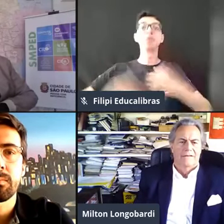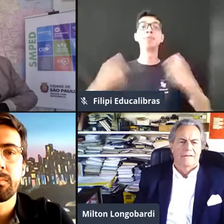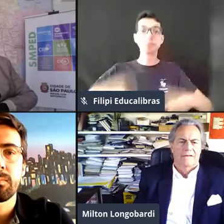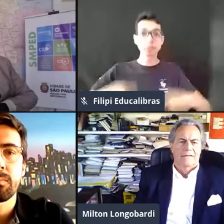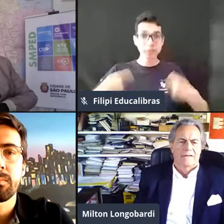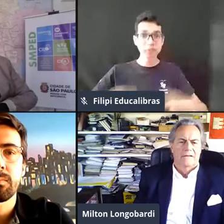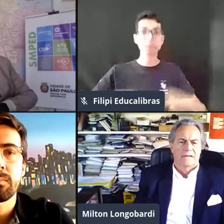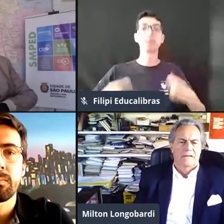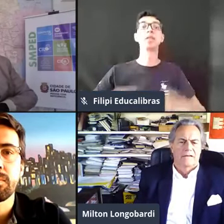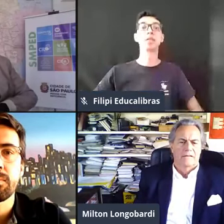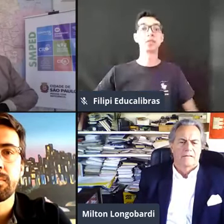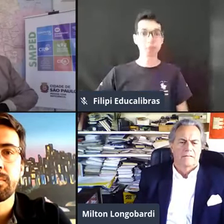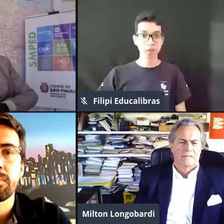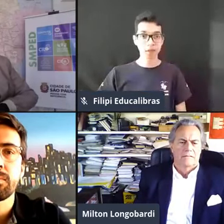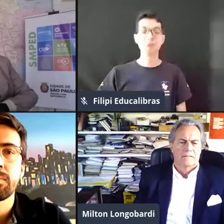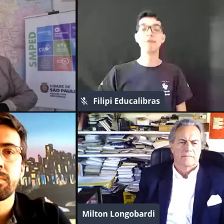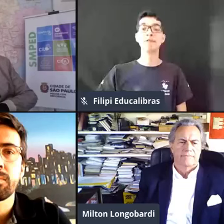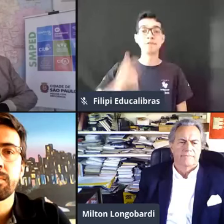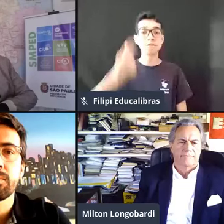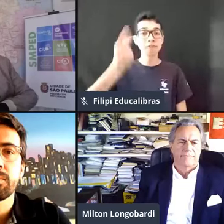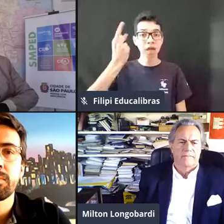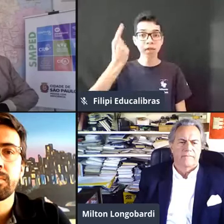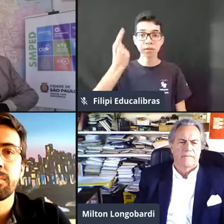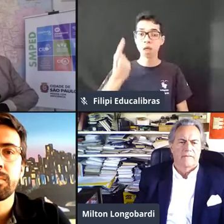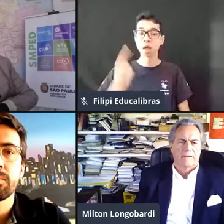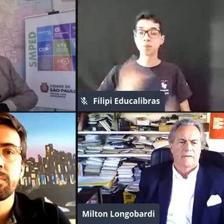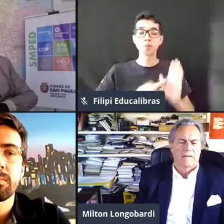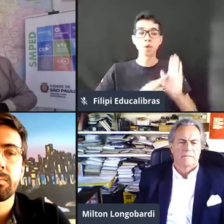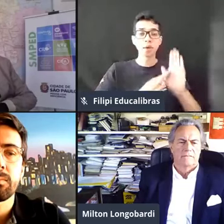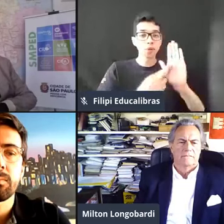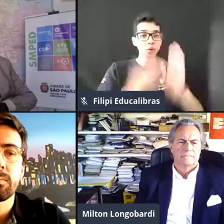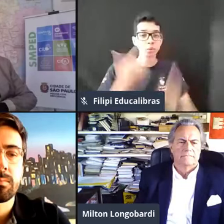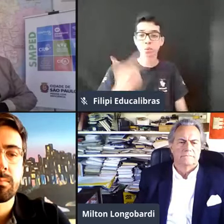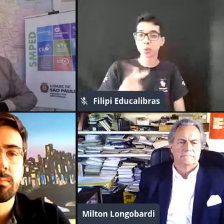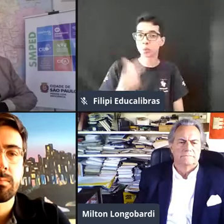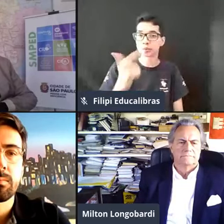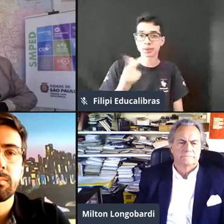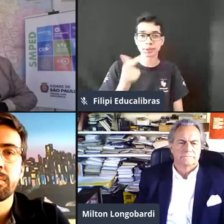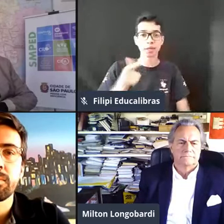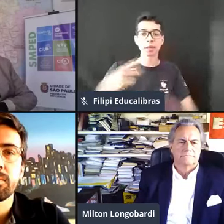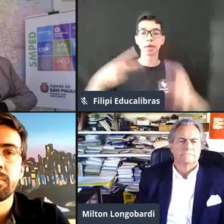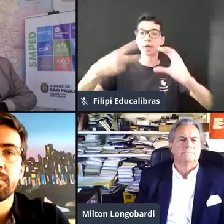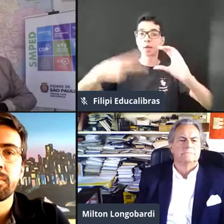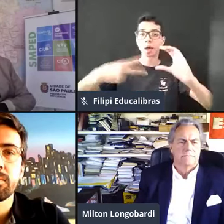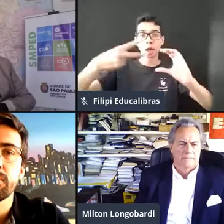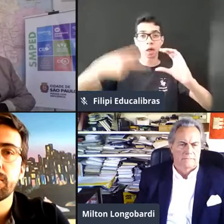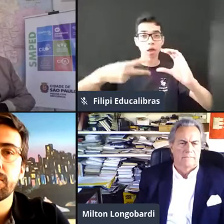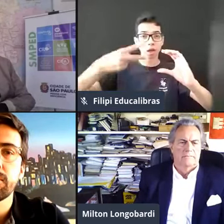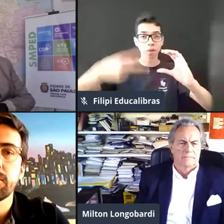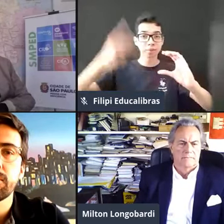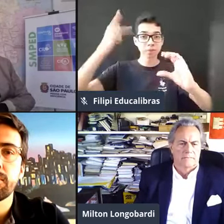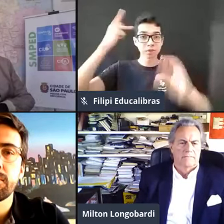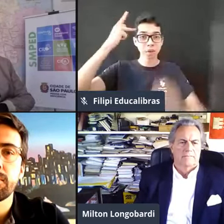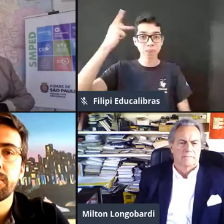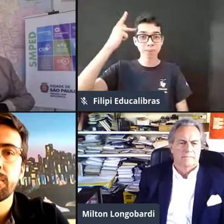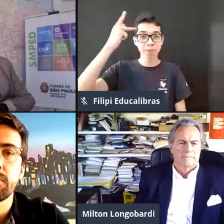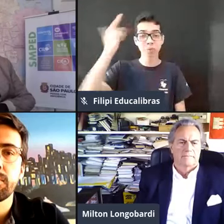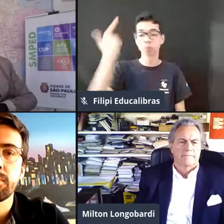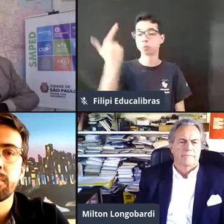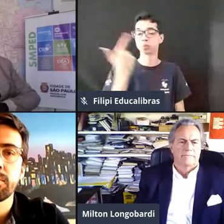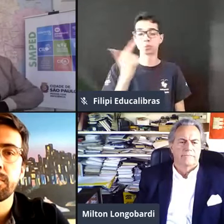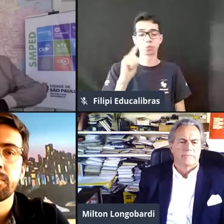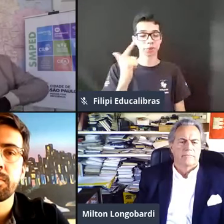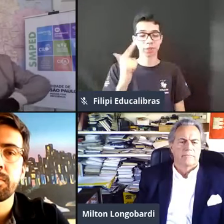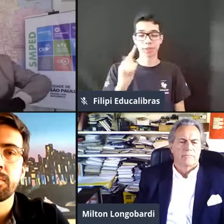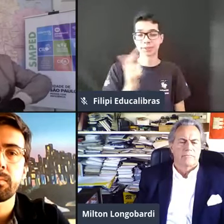nenhum representante com deficiência na Câmara Municipal de São Paulo, por exemplo. Então, eu acho